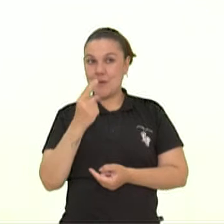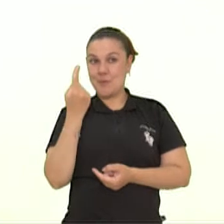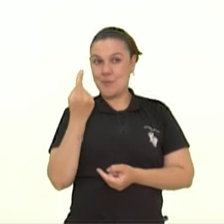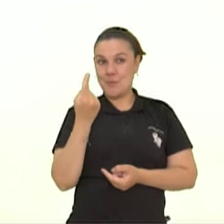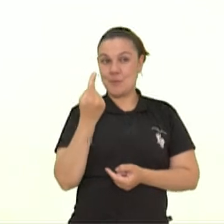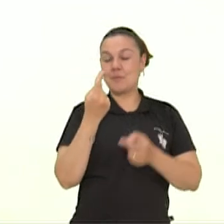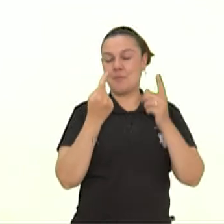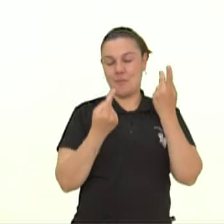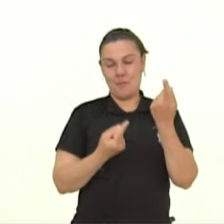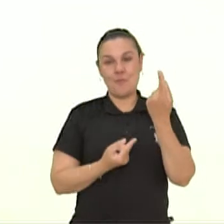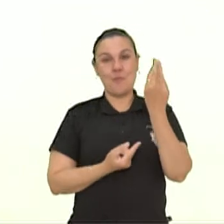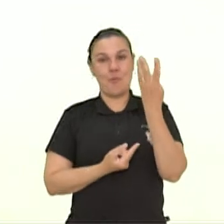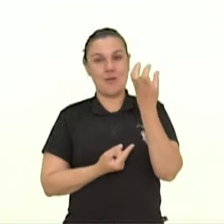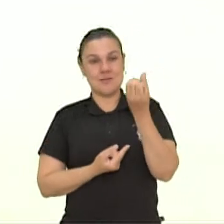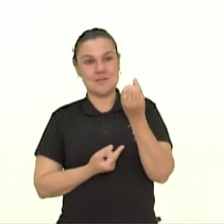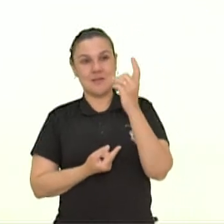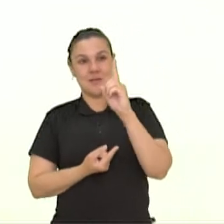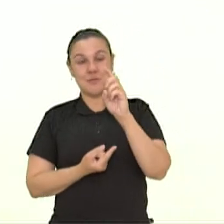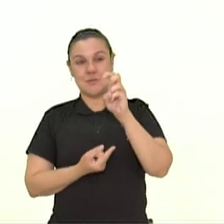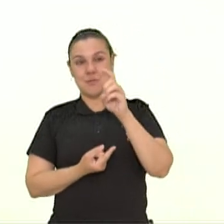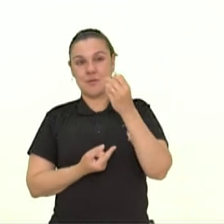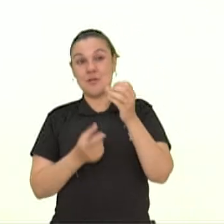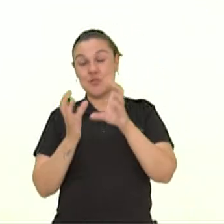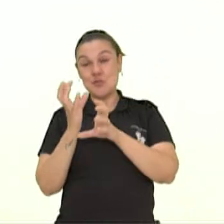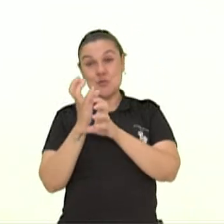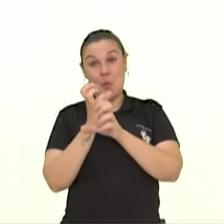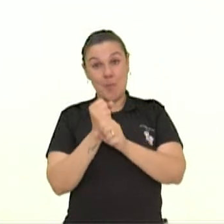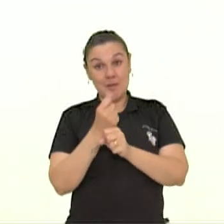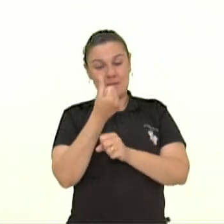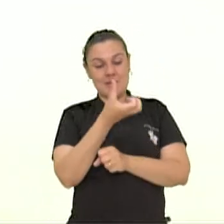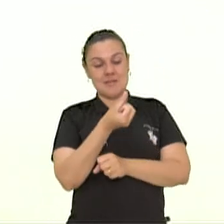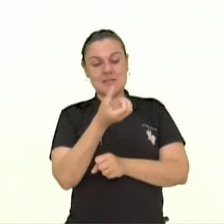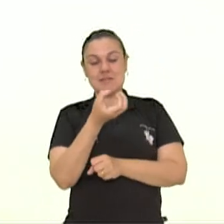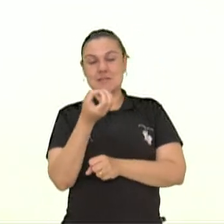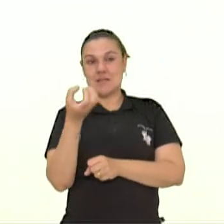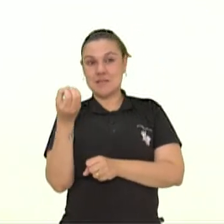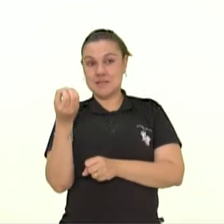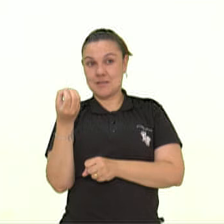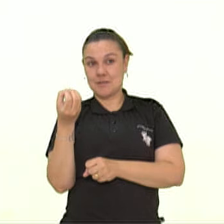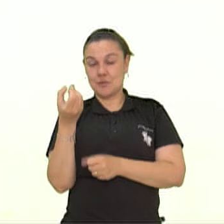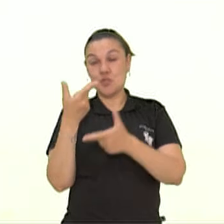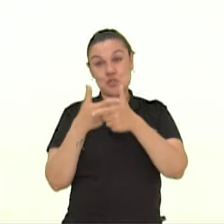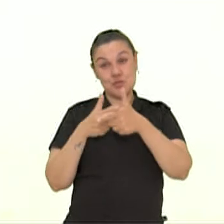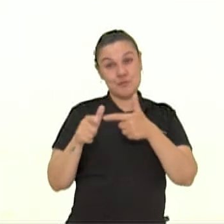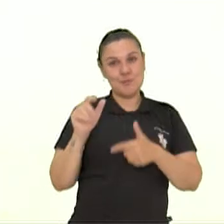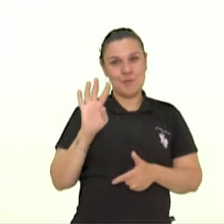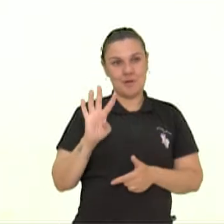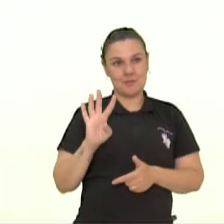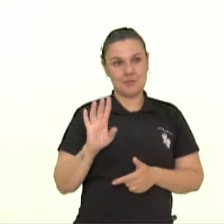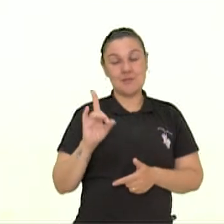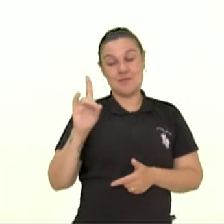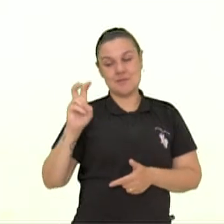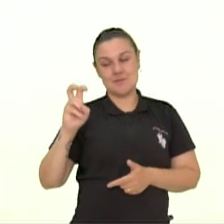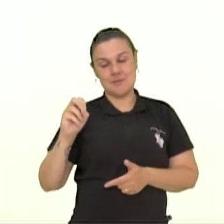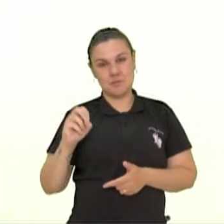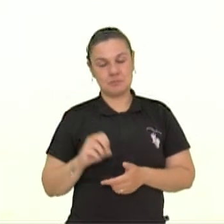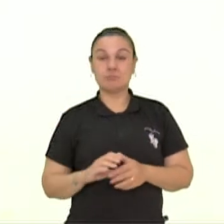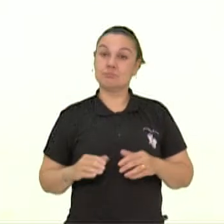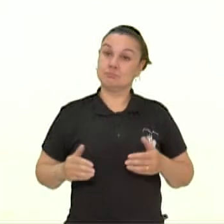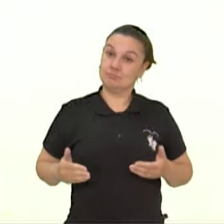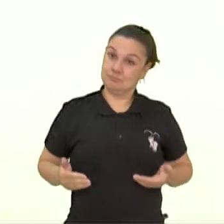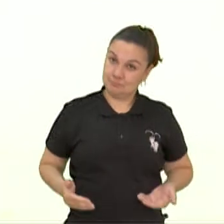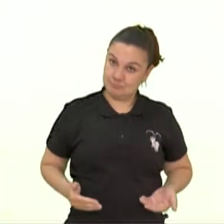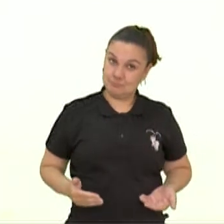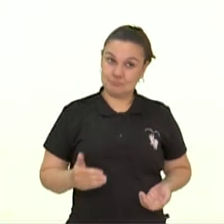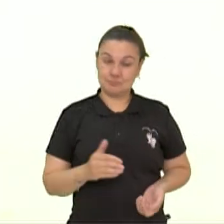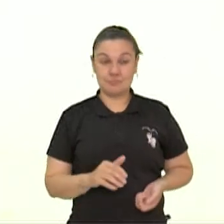B, somados 4 saltos, 598 dividido por 4, 149,5 centímetros. O